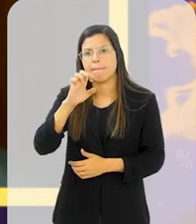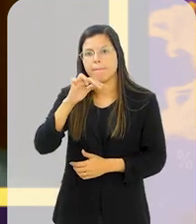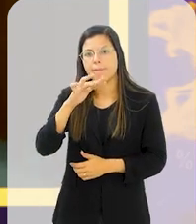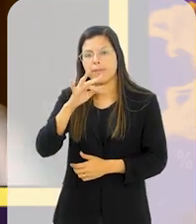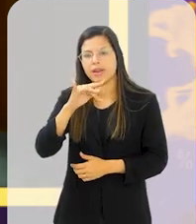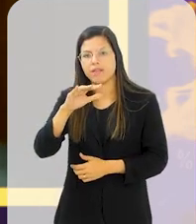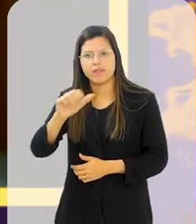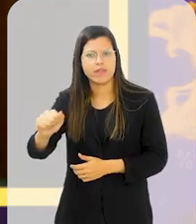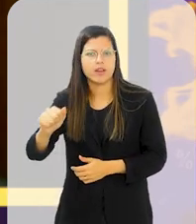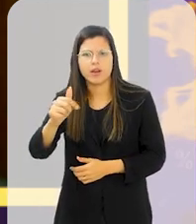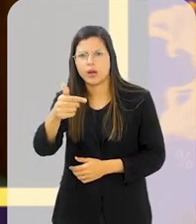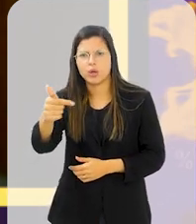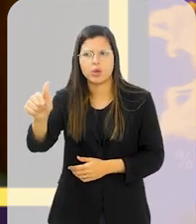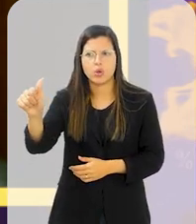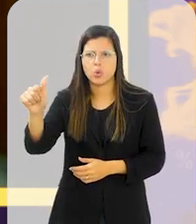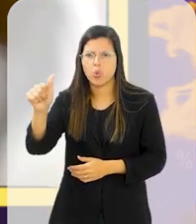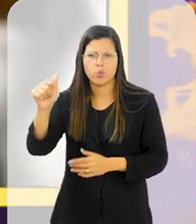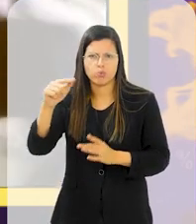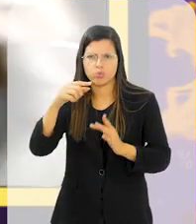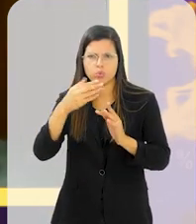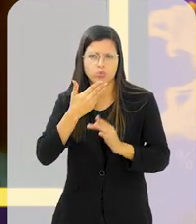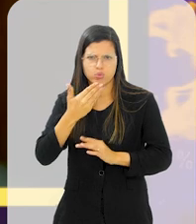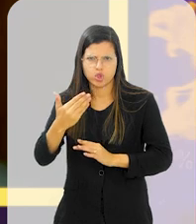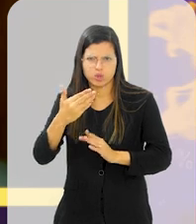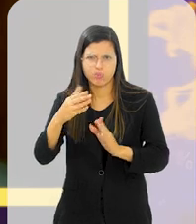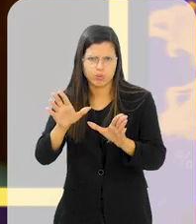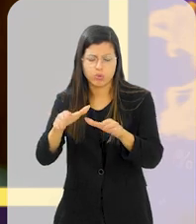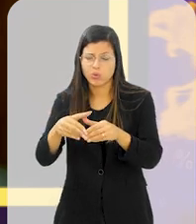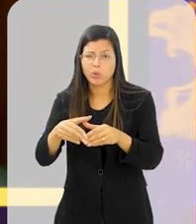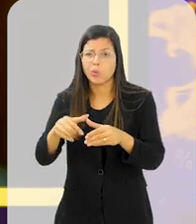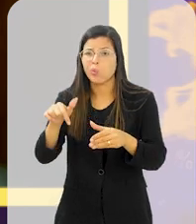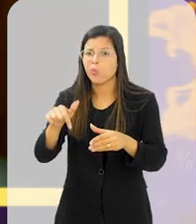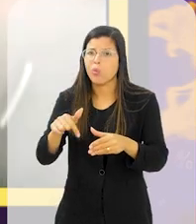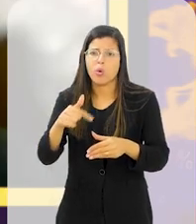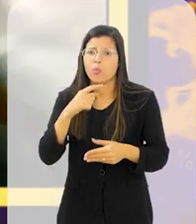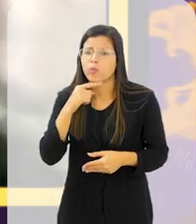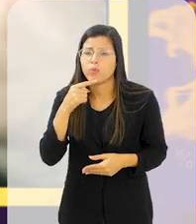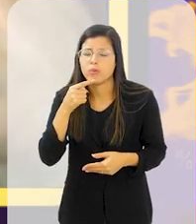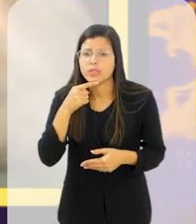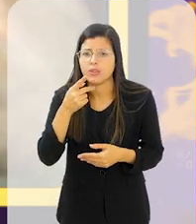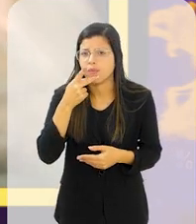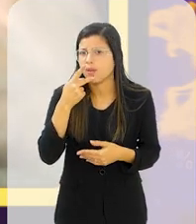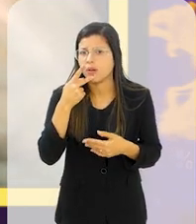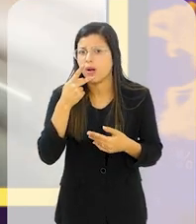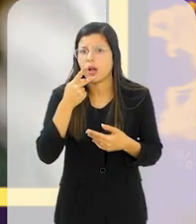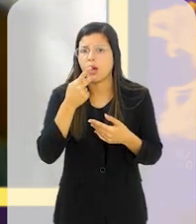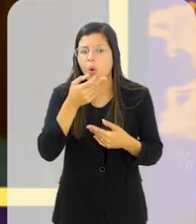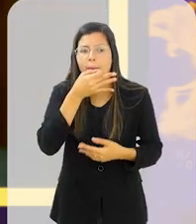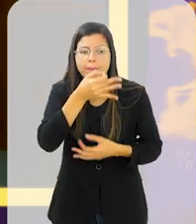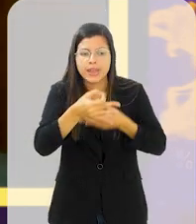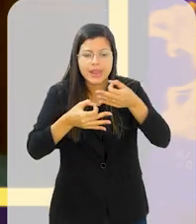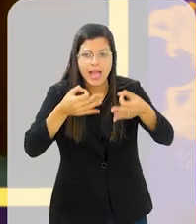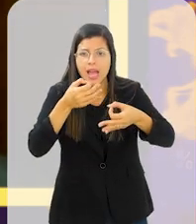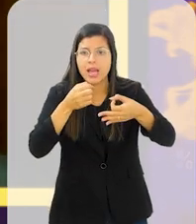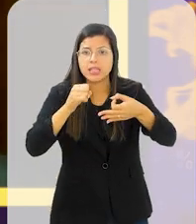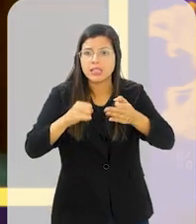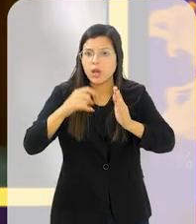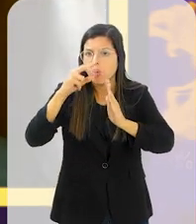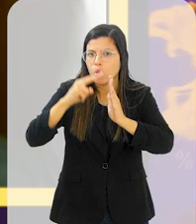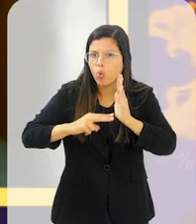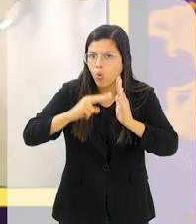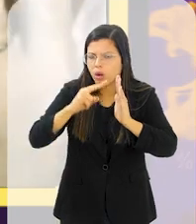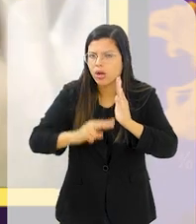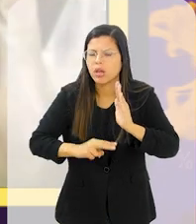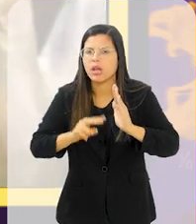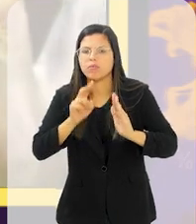Benfica e Leixões. Eu sou incapaz de entrar no ar para falar sobre esse jogo sem ler a bola, sem ler o jogo, sem